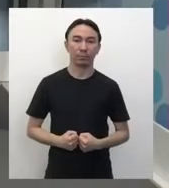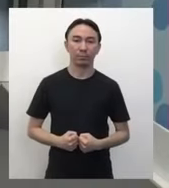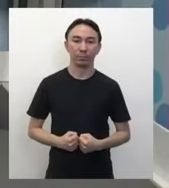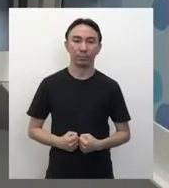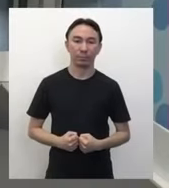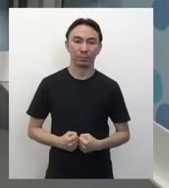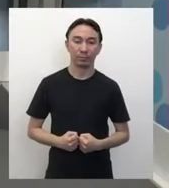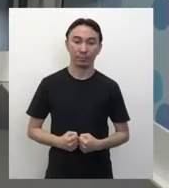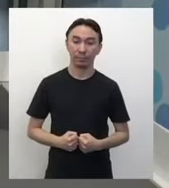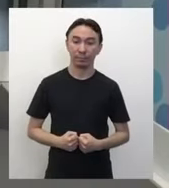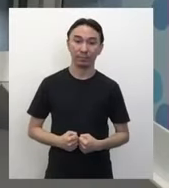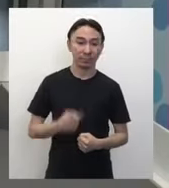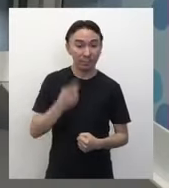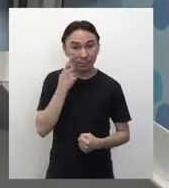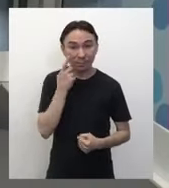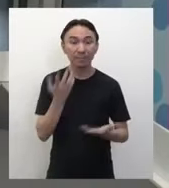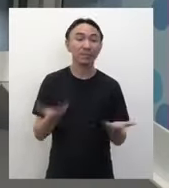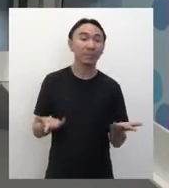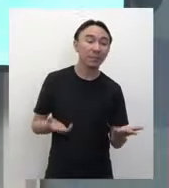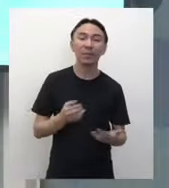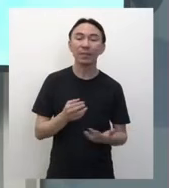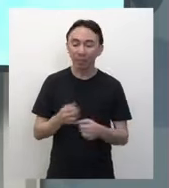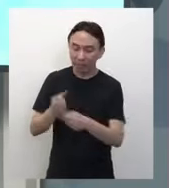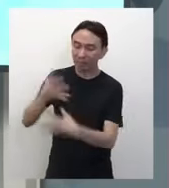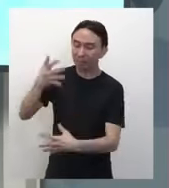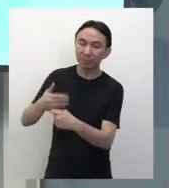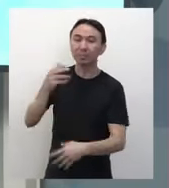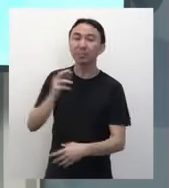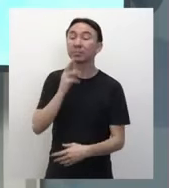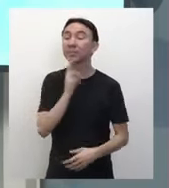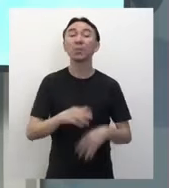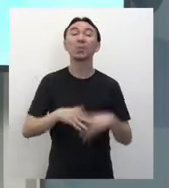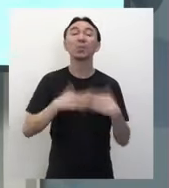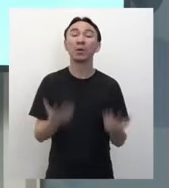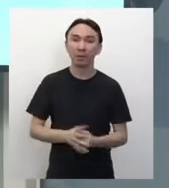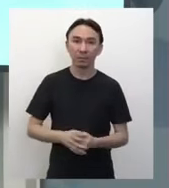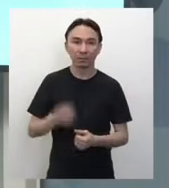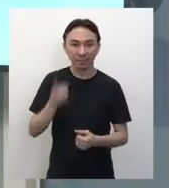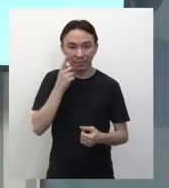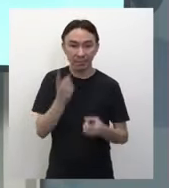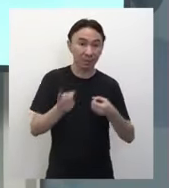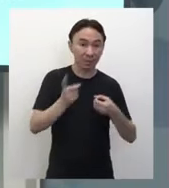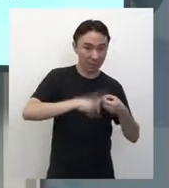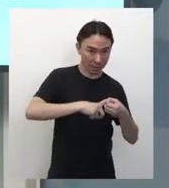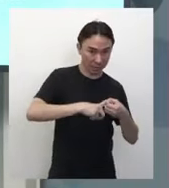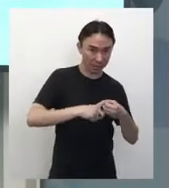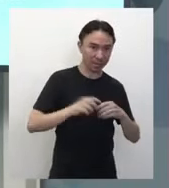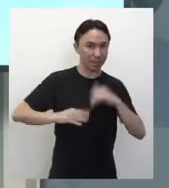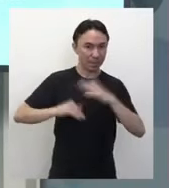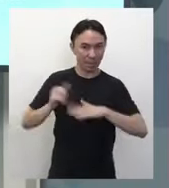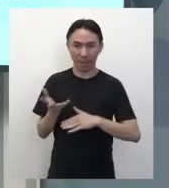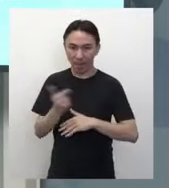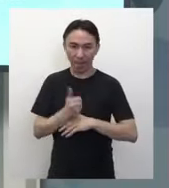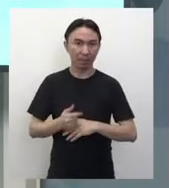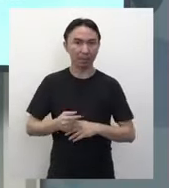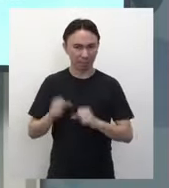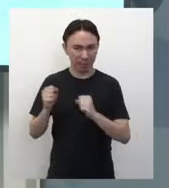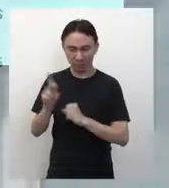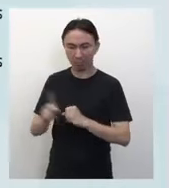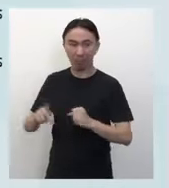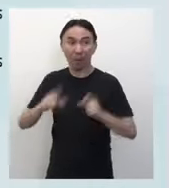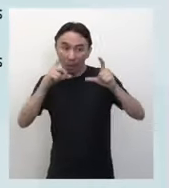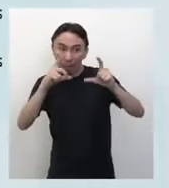Vamos lá, André, antes de você começar as respostas, vou voltar lá na habilidade, para os professores darem um print. Aí você pode ir falando,